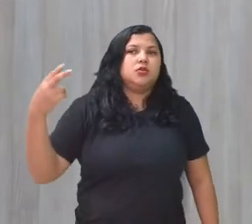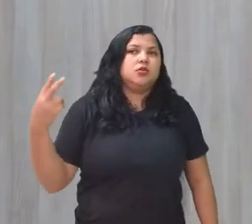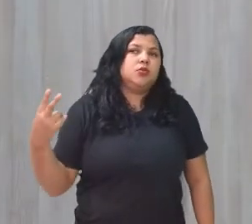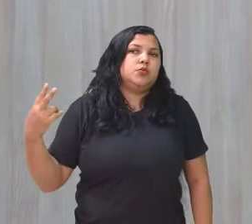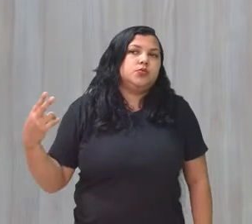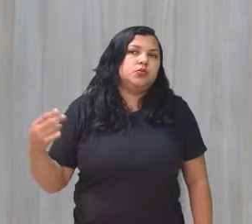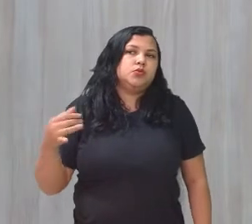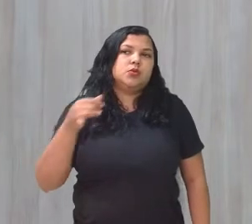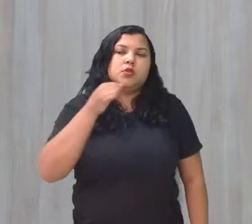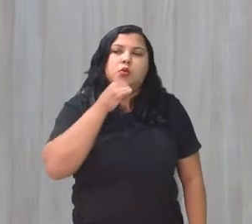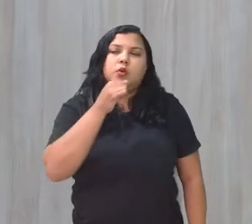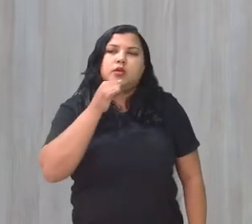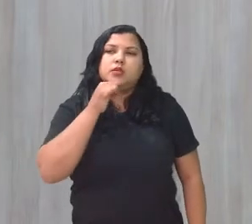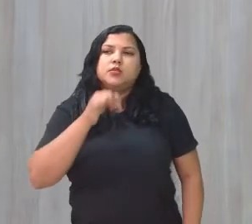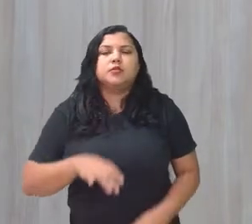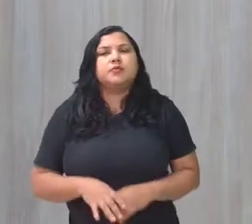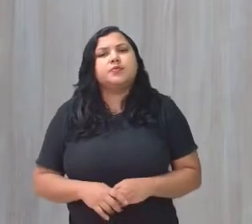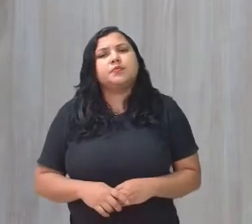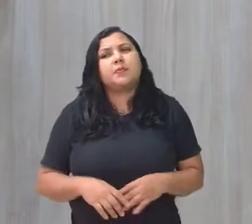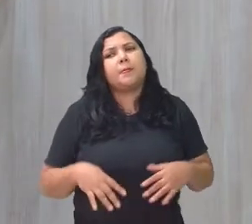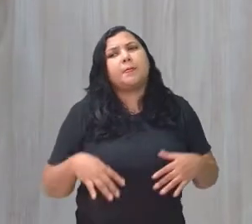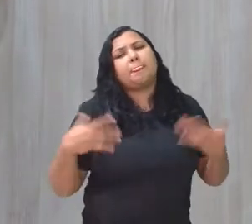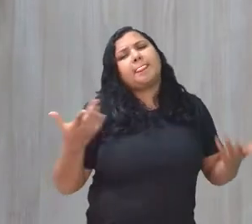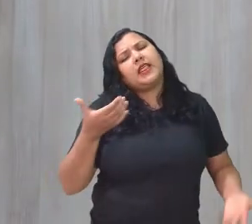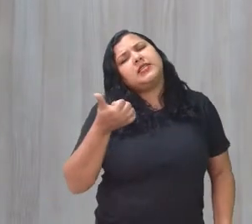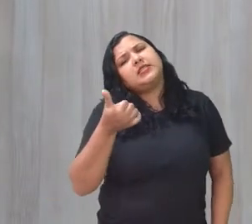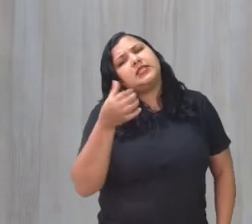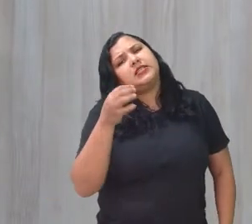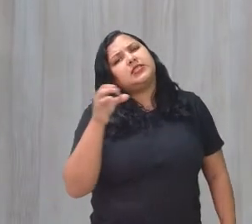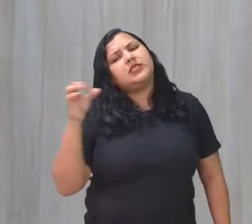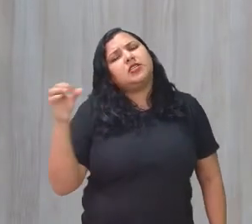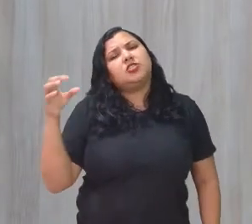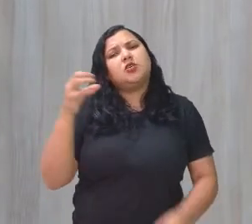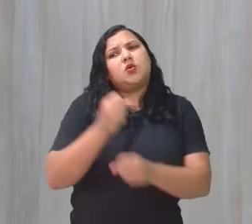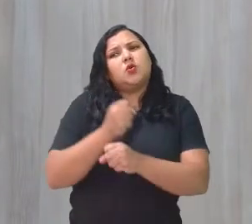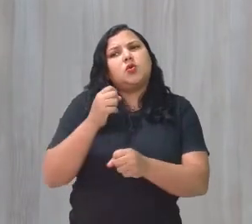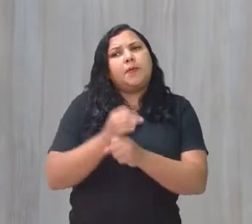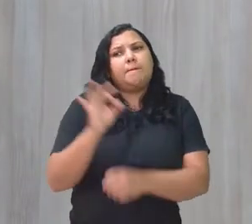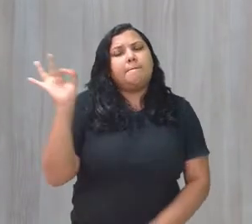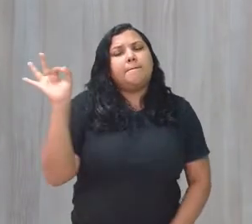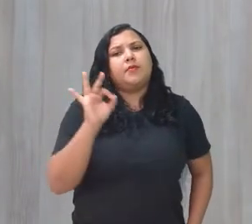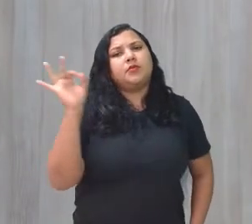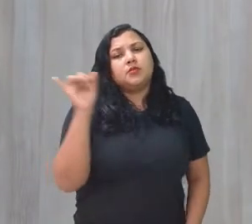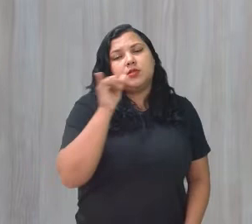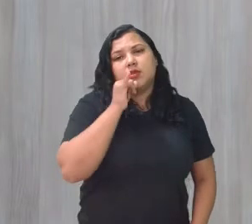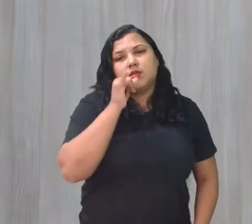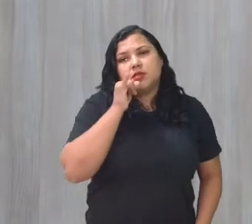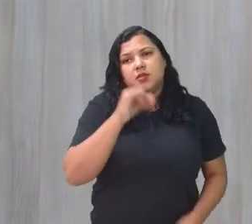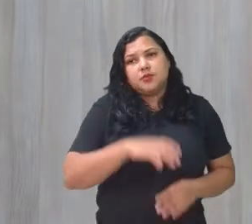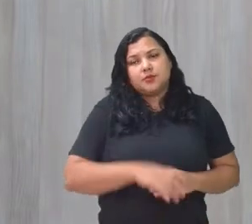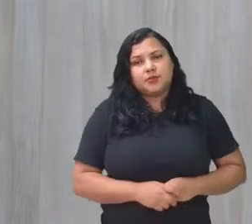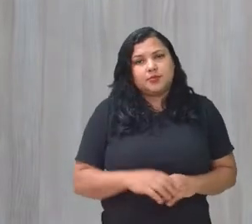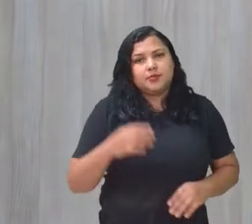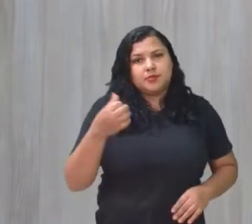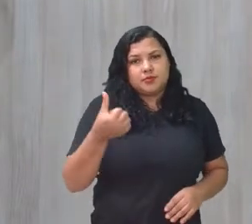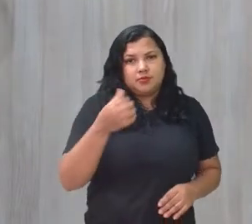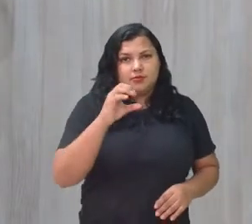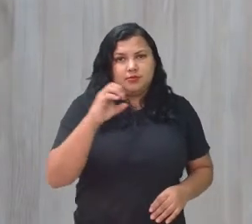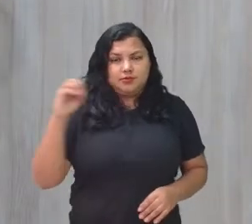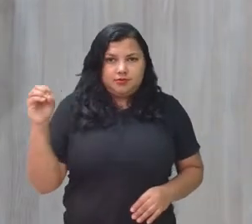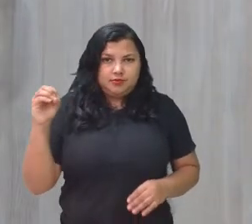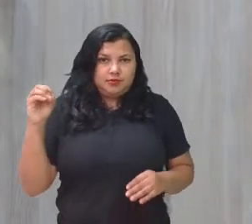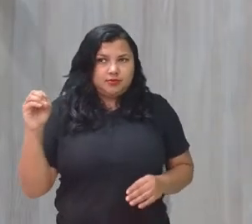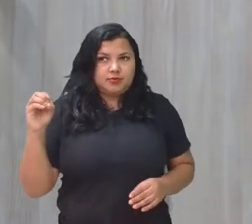ele pegasse o 600, ele não está calculando a porcentagem, o que é que ele está fazendo? Ele está pegando o 600 e dividindo